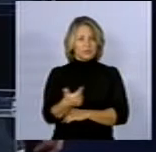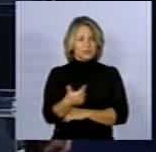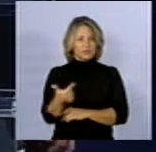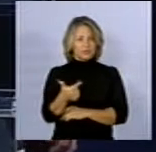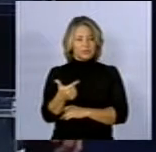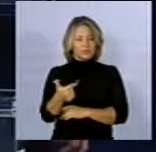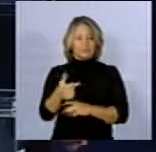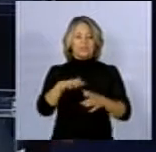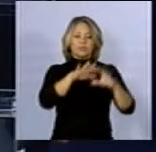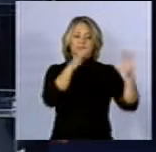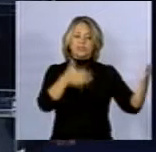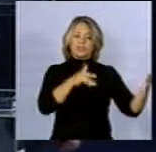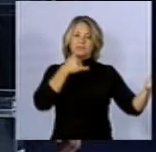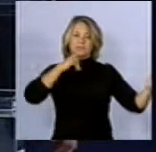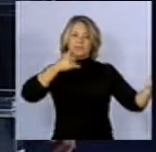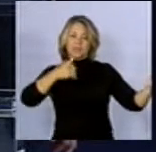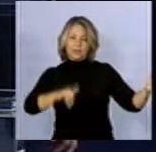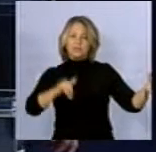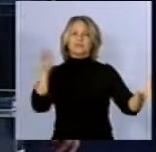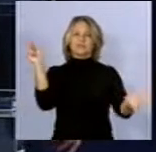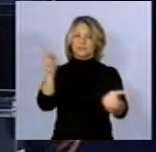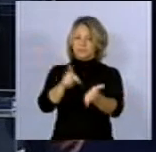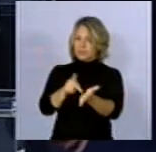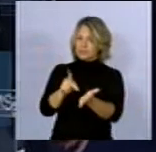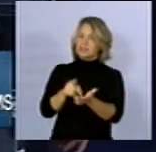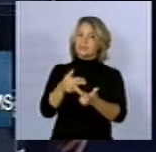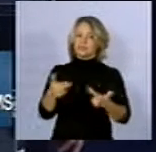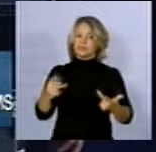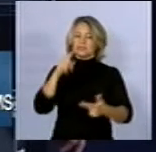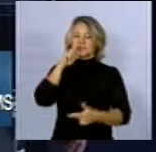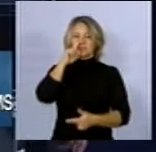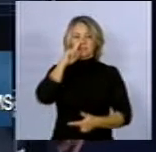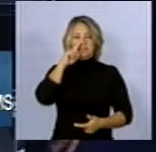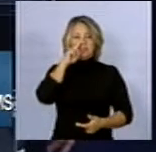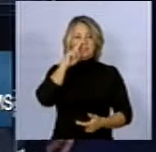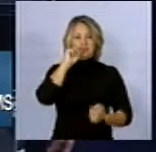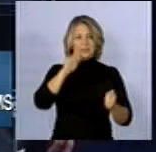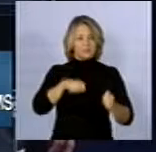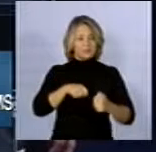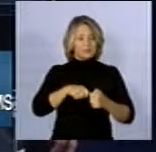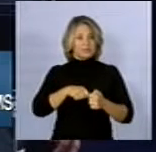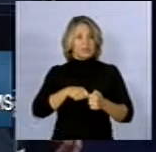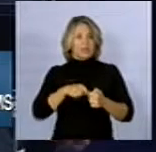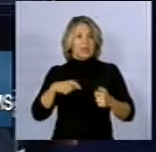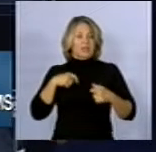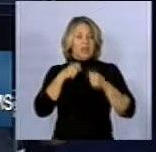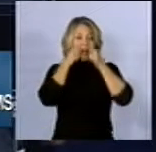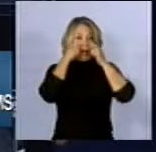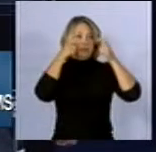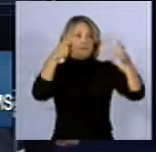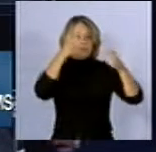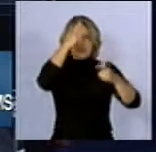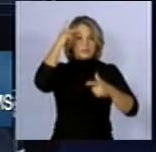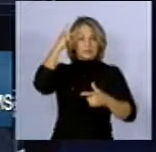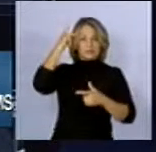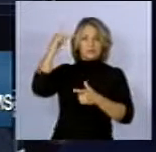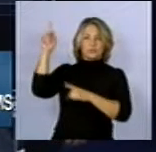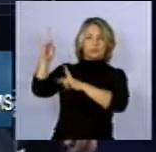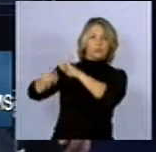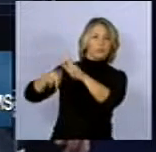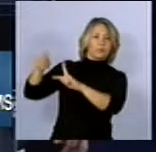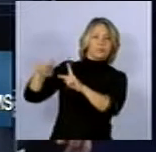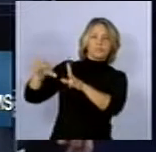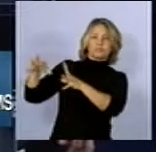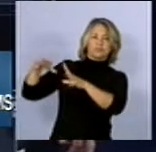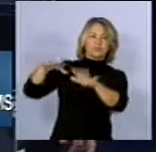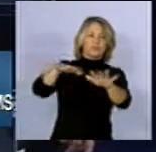como oficialmente carcinogênicos, que parece bastante alarmante para o público em geral, mas é importante